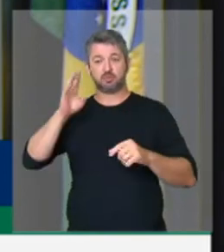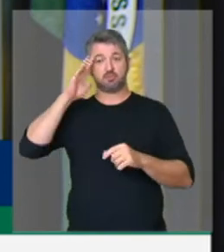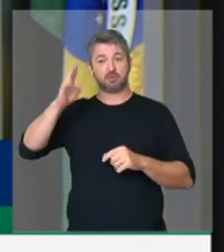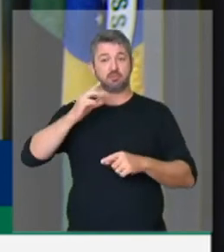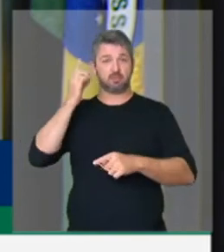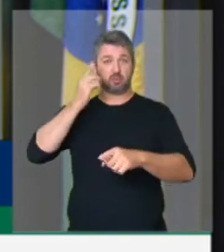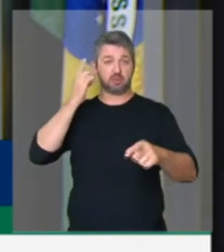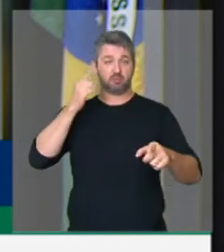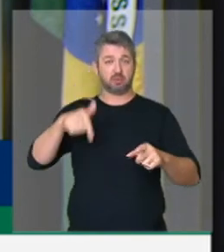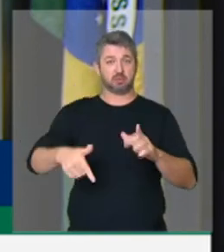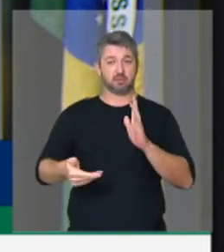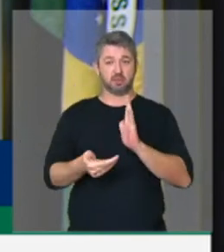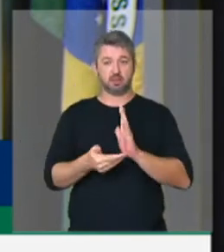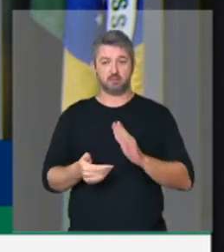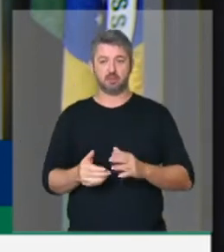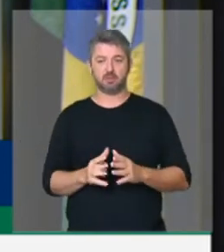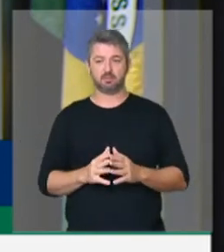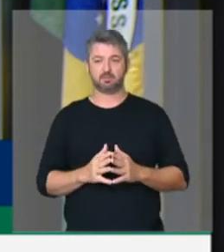parlamentares dessa casa.